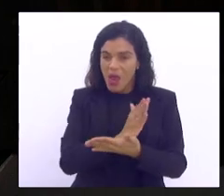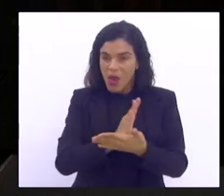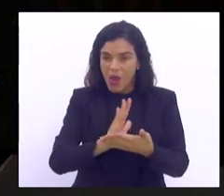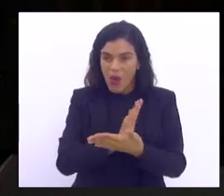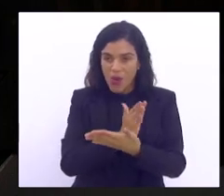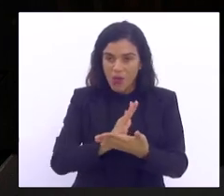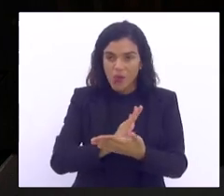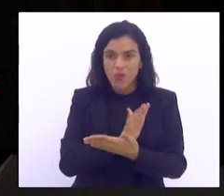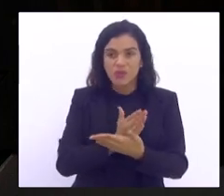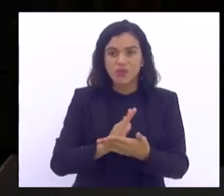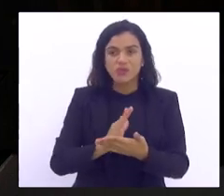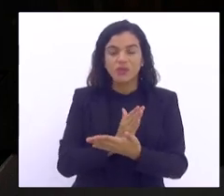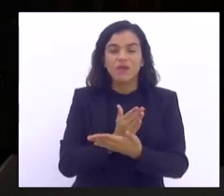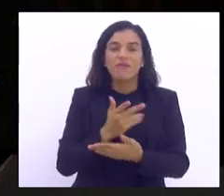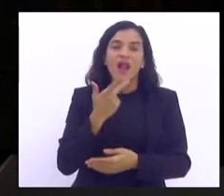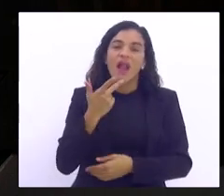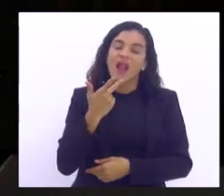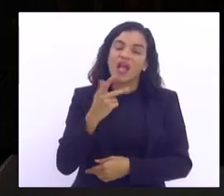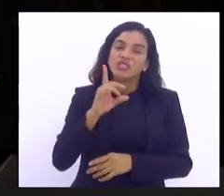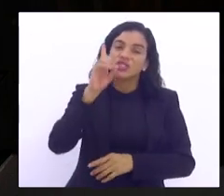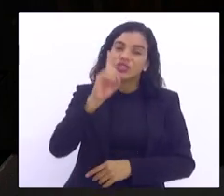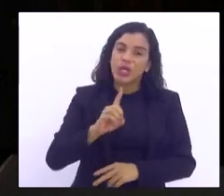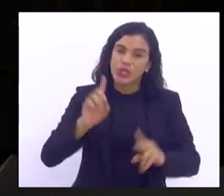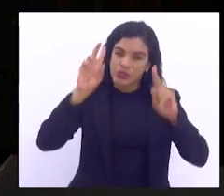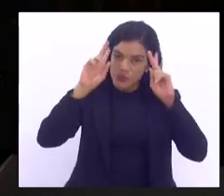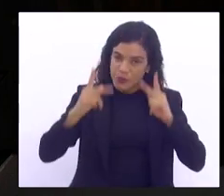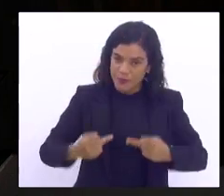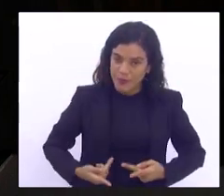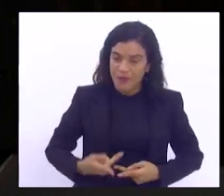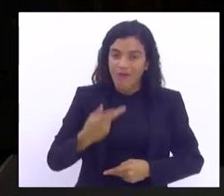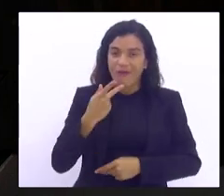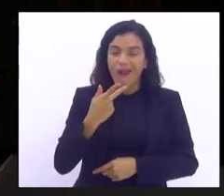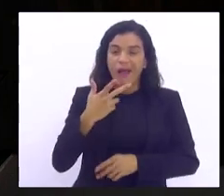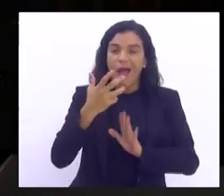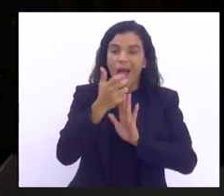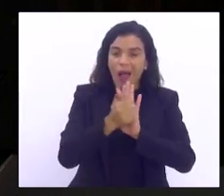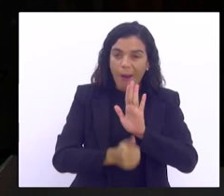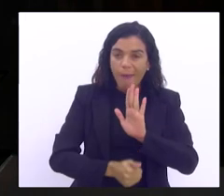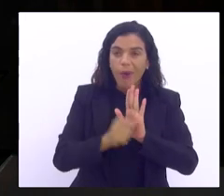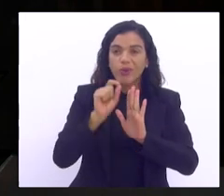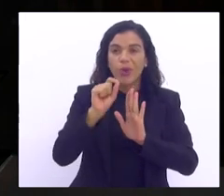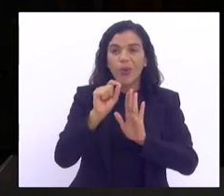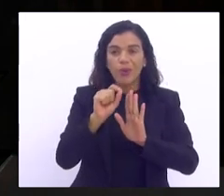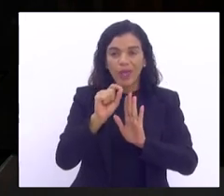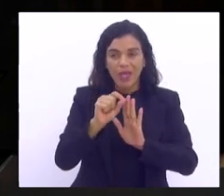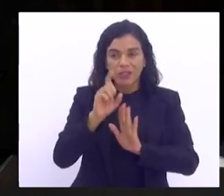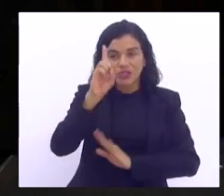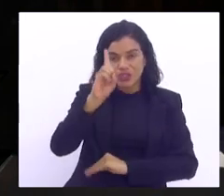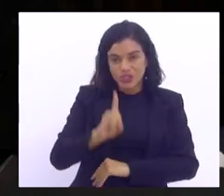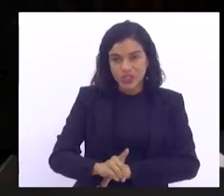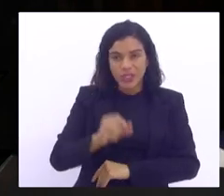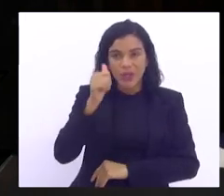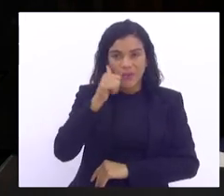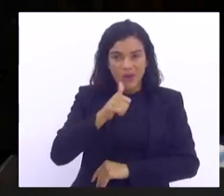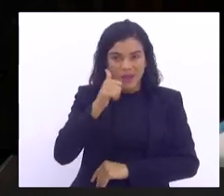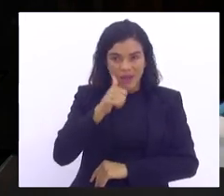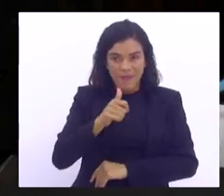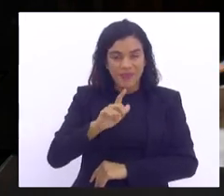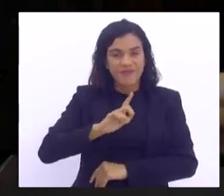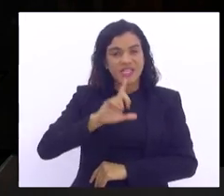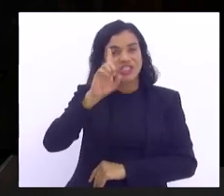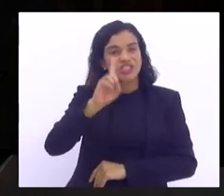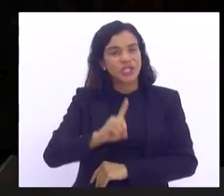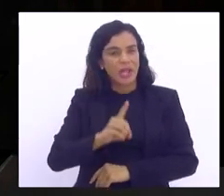dos, entre aspas, pseudo-direitos humanos, que dizem que, no caso, o aborto seria um aparente direito da mulher, como se houvesse um direito de matar um ser